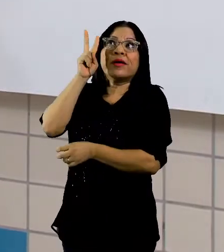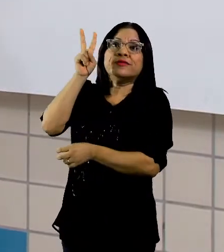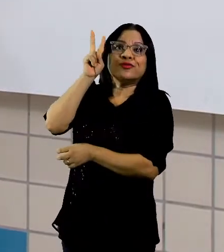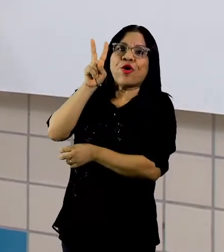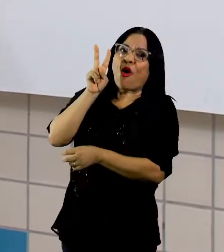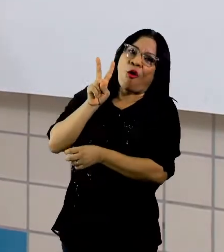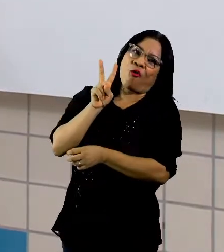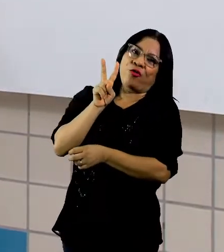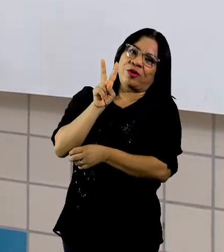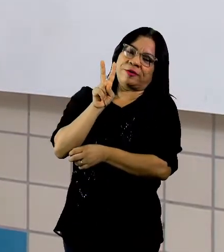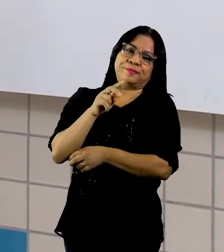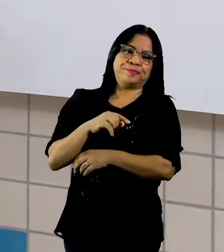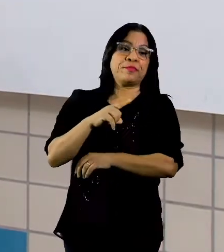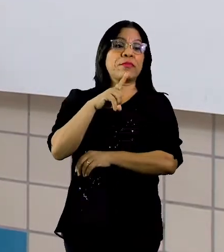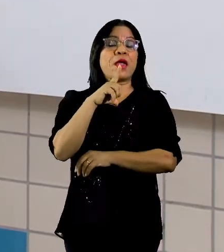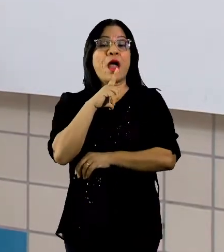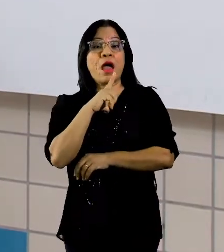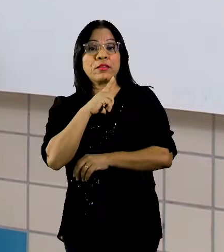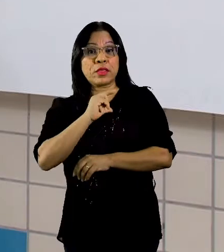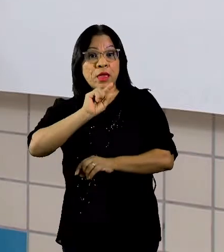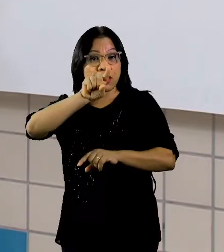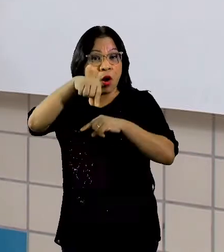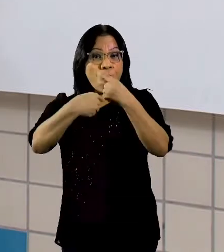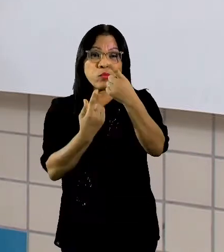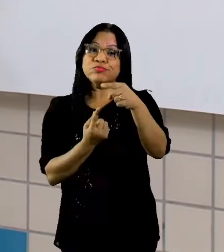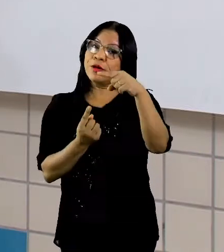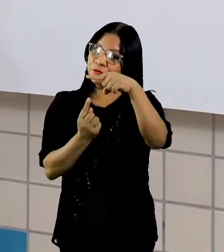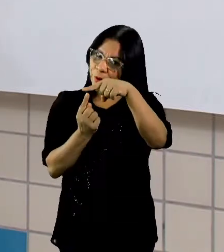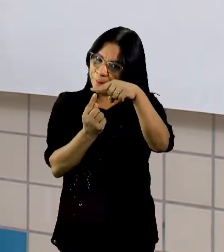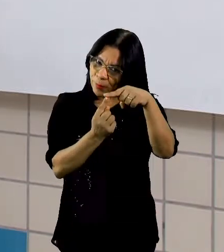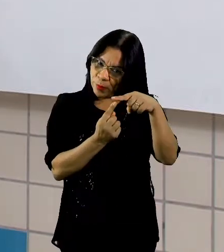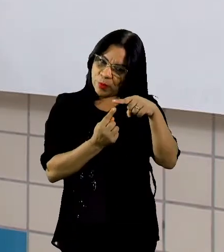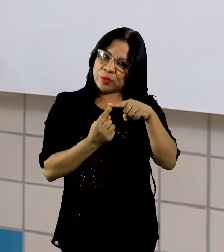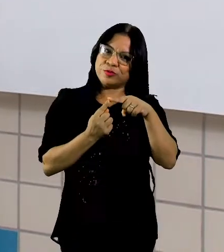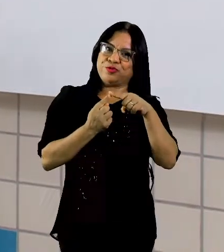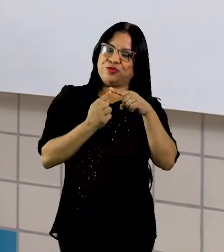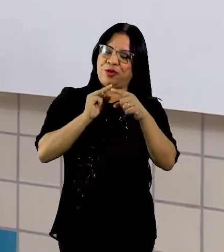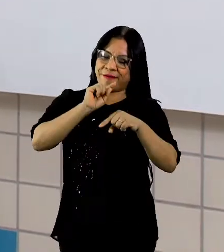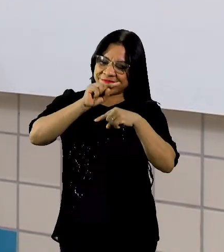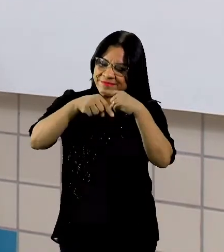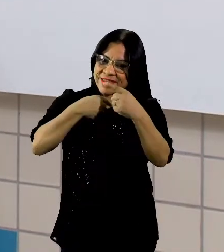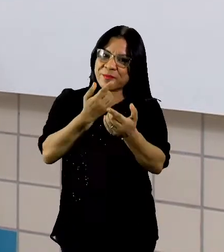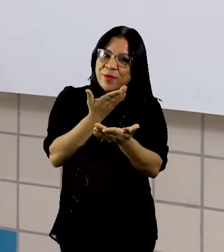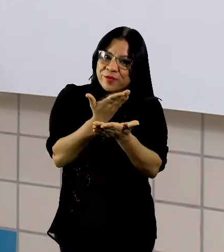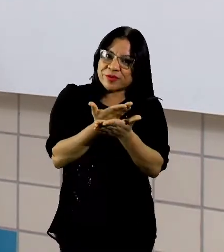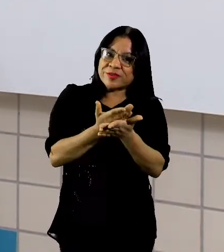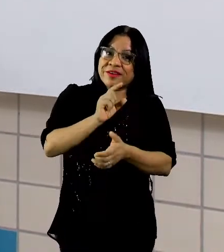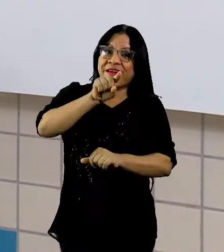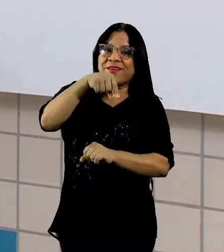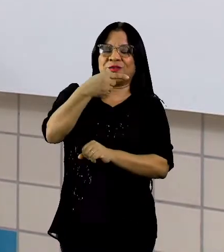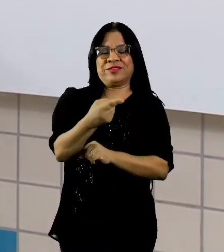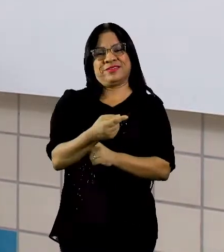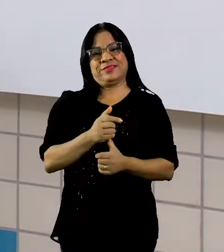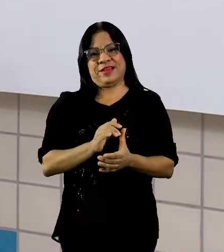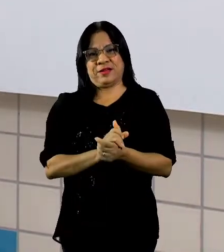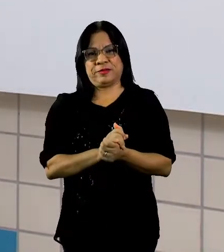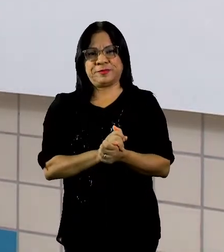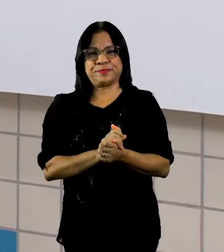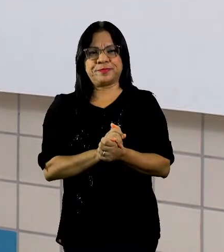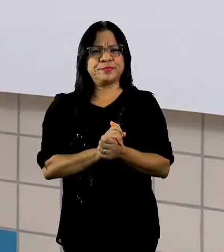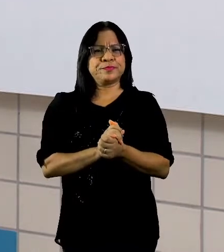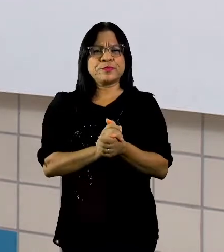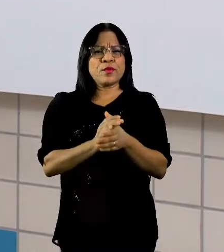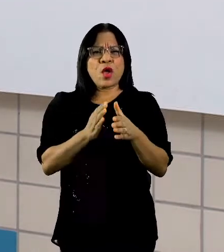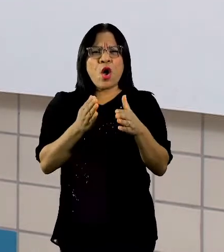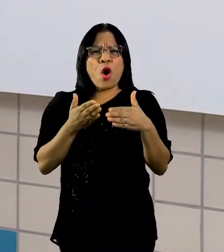tipologias que nós estudaremos em outras aulas, ok? Combinado? Como que eu identifico que um texto